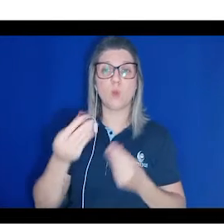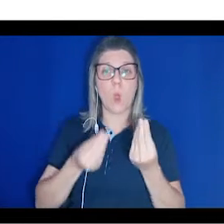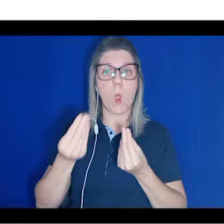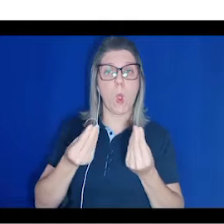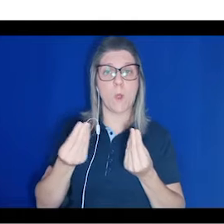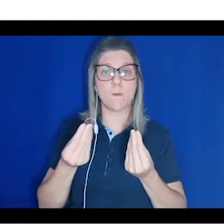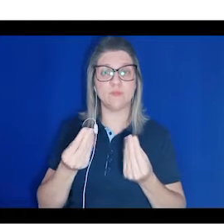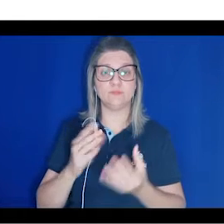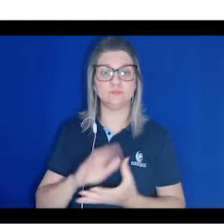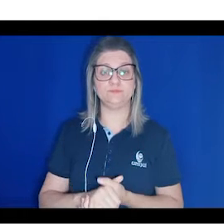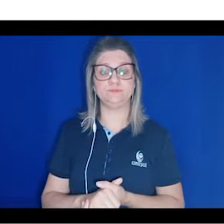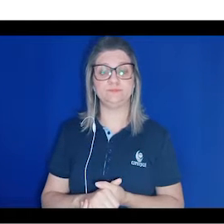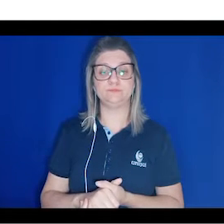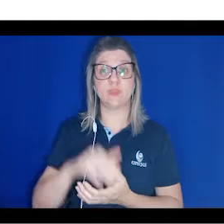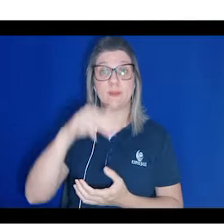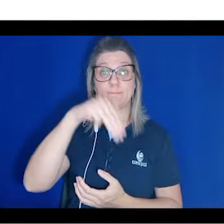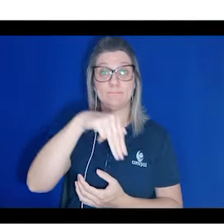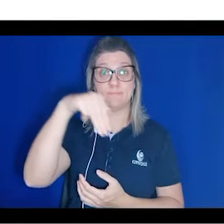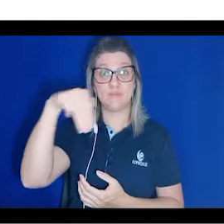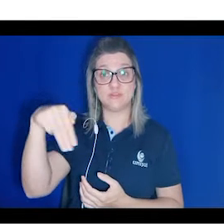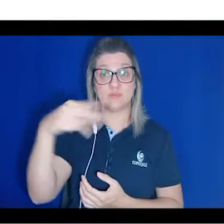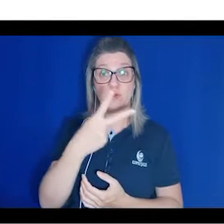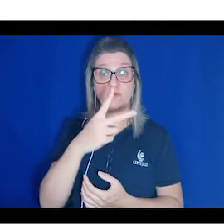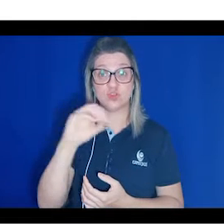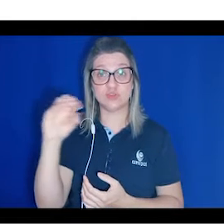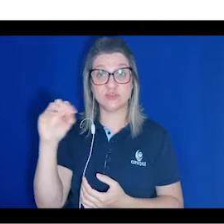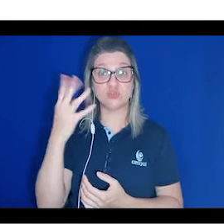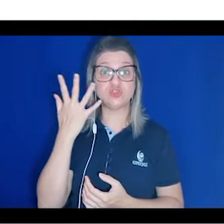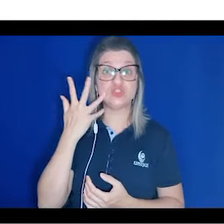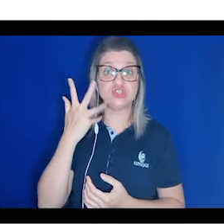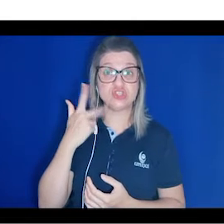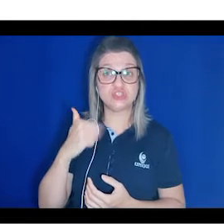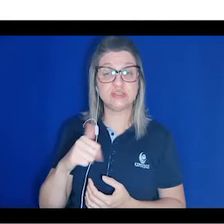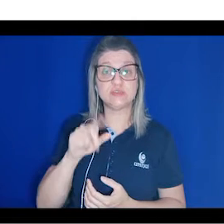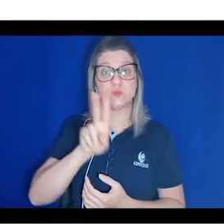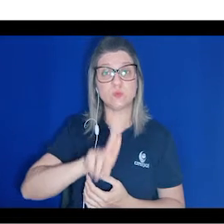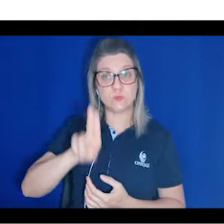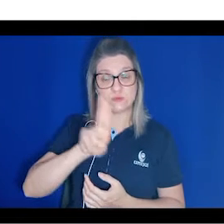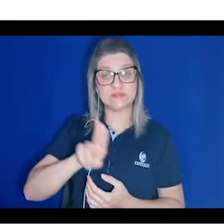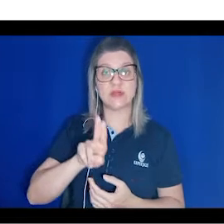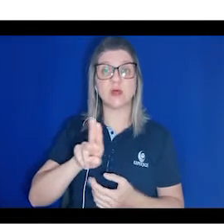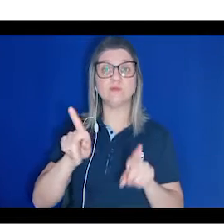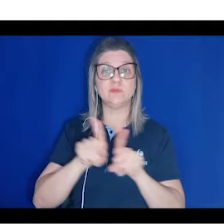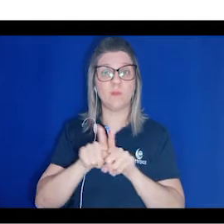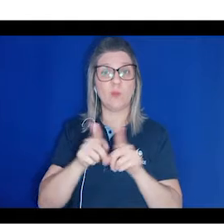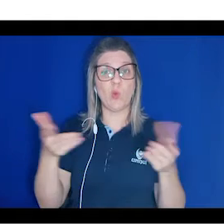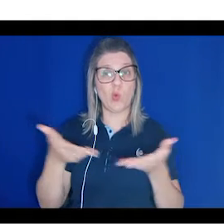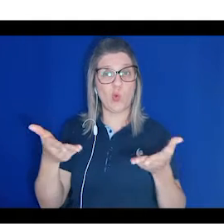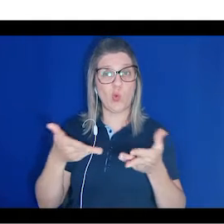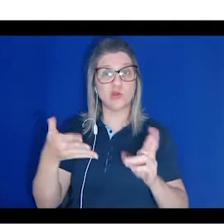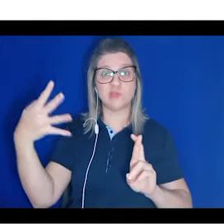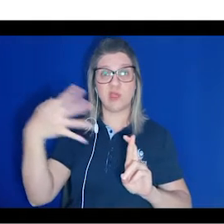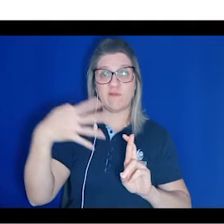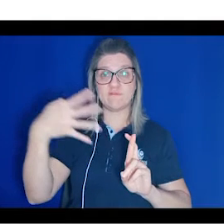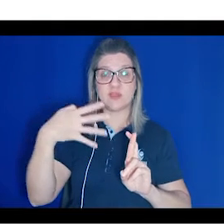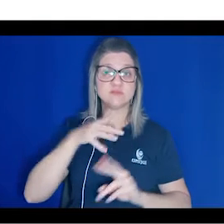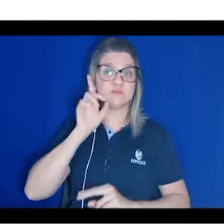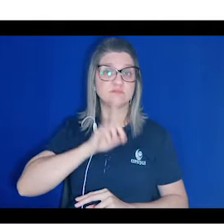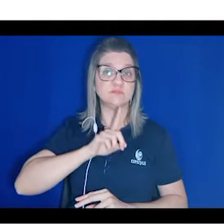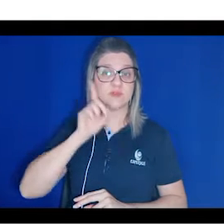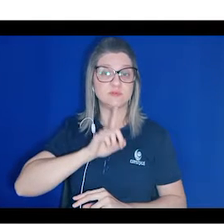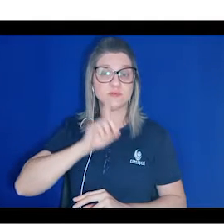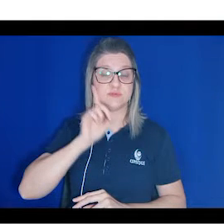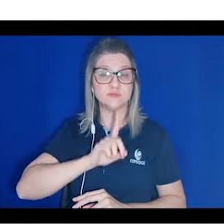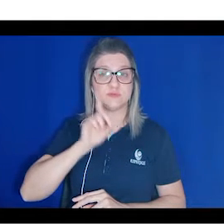direção. A média móvel de 200 dias foi muito utilizada e ainda hoje é referência nos Estados